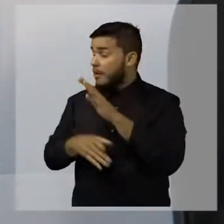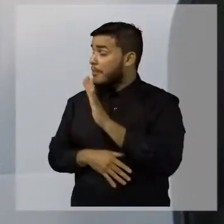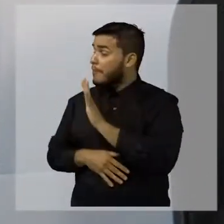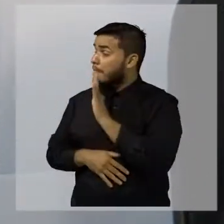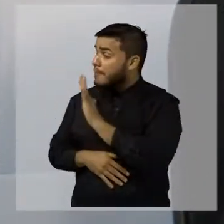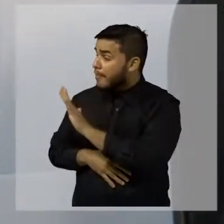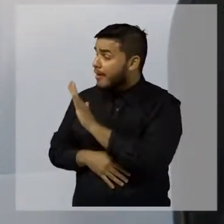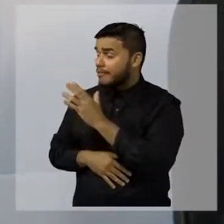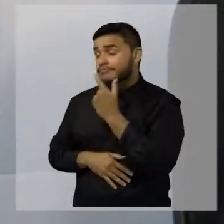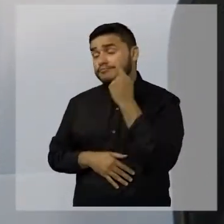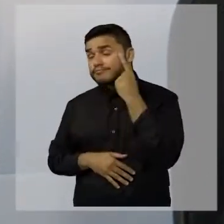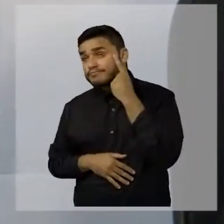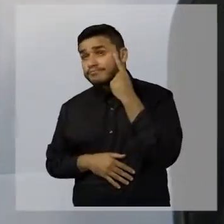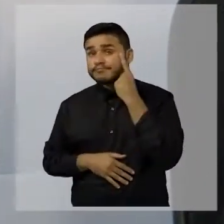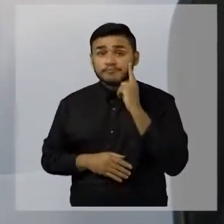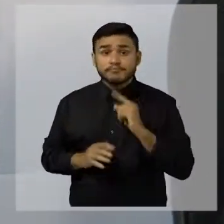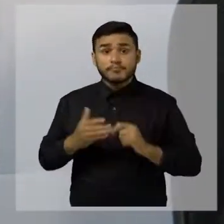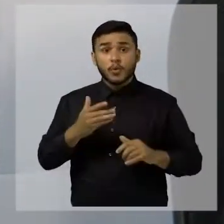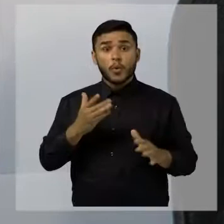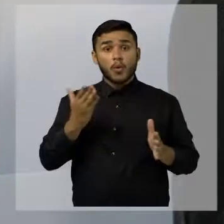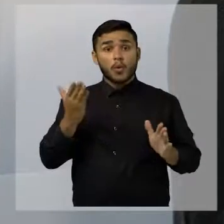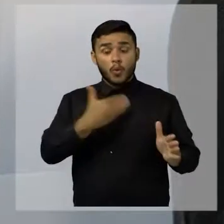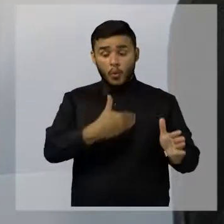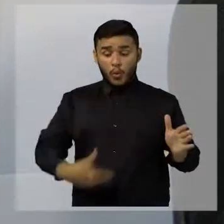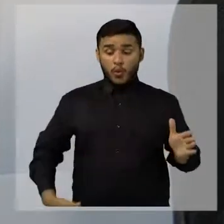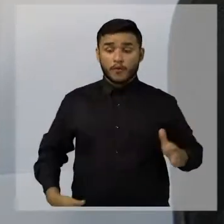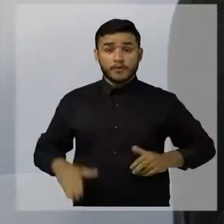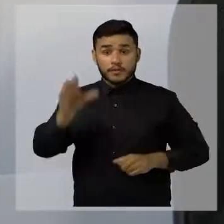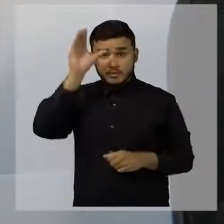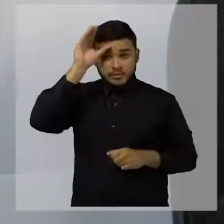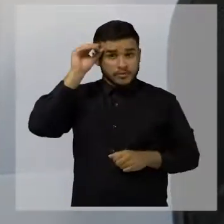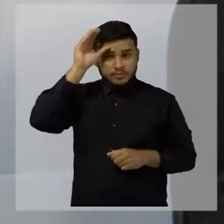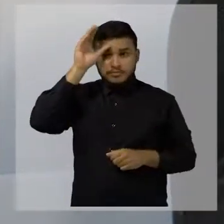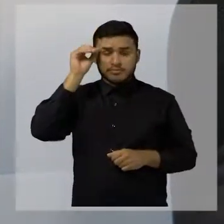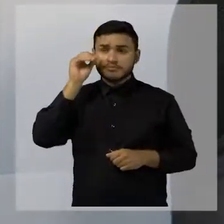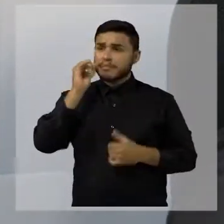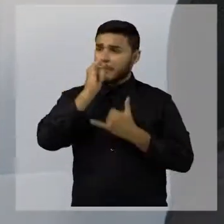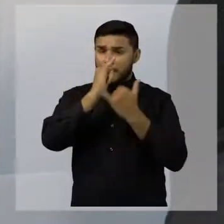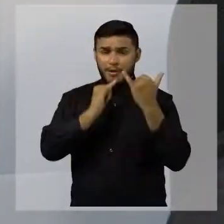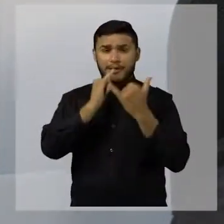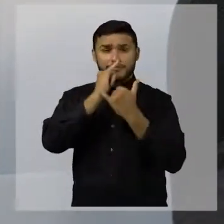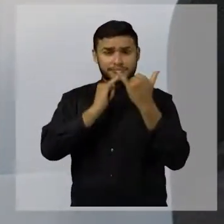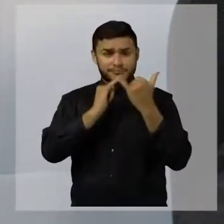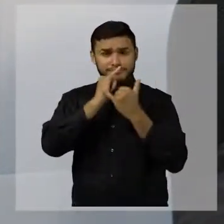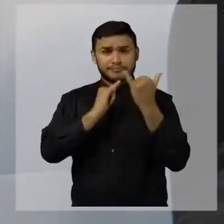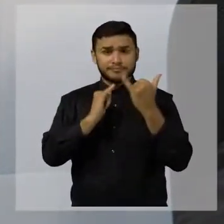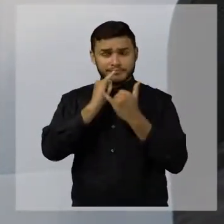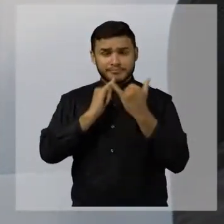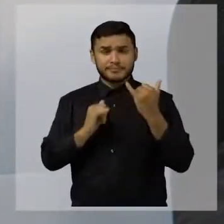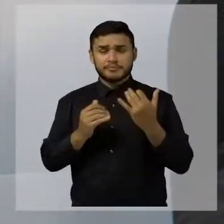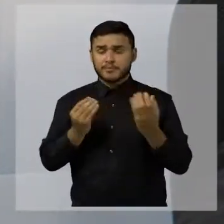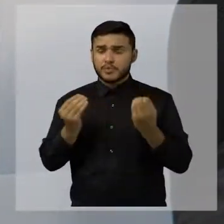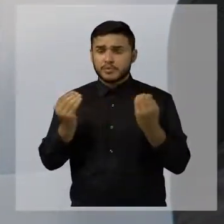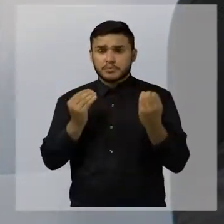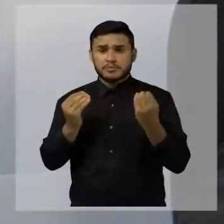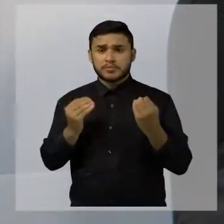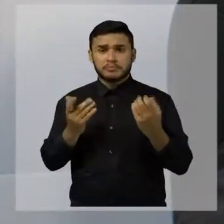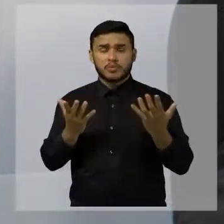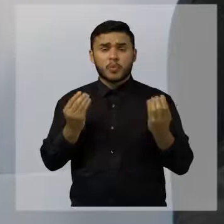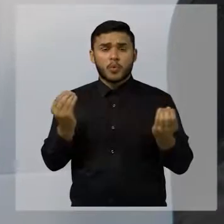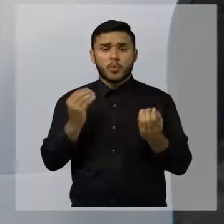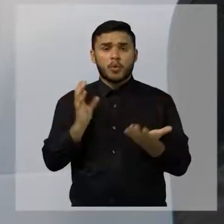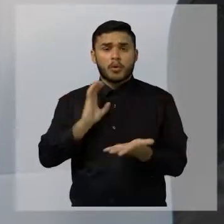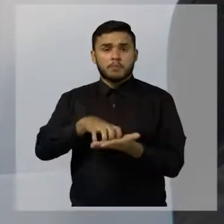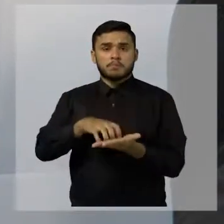a reforma da Previdência do governador Camilo Santana não se difere tanto, em matéria de funcionário